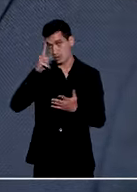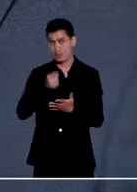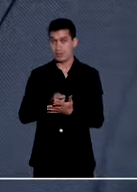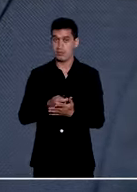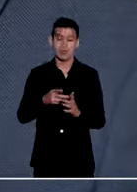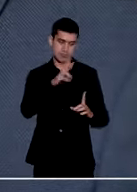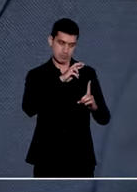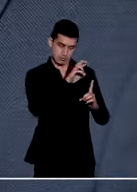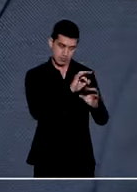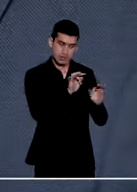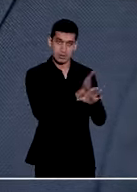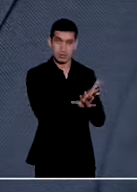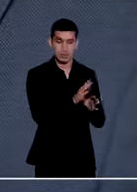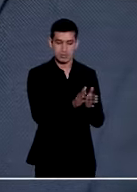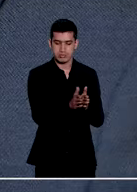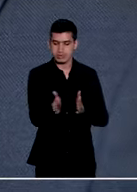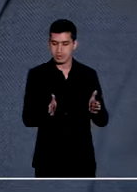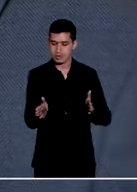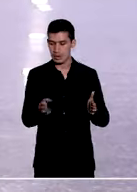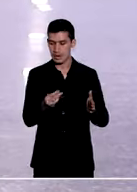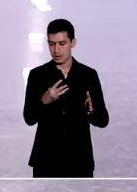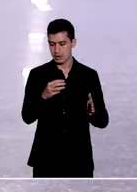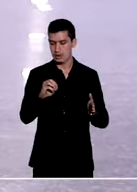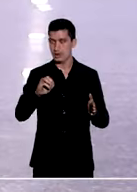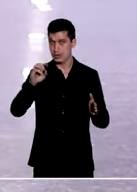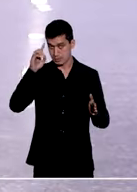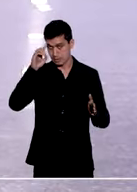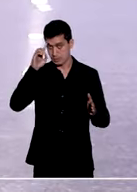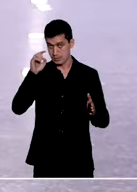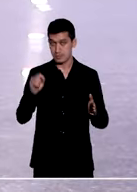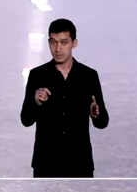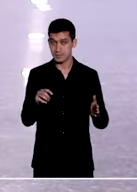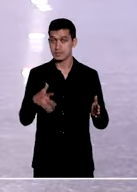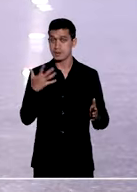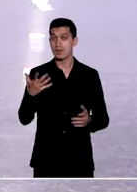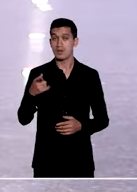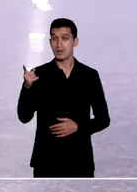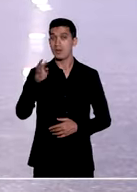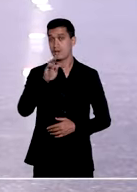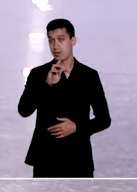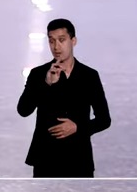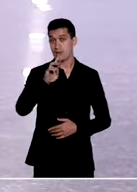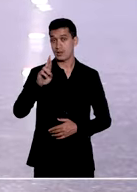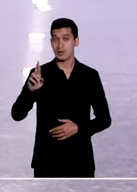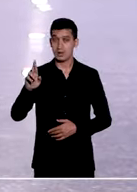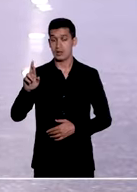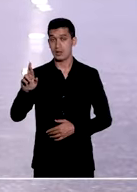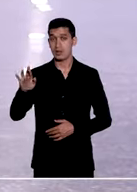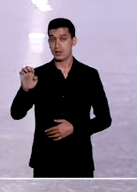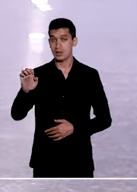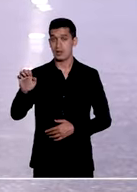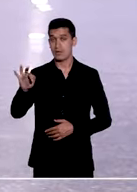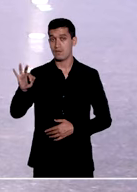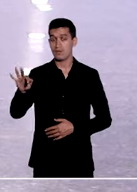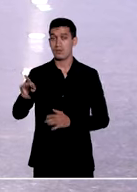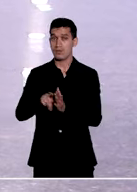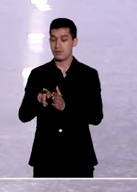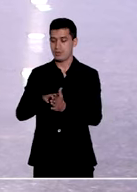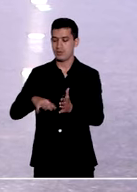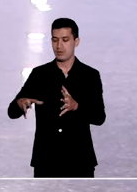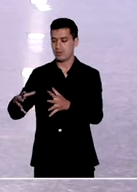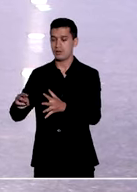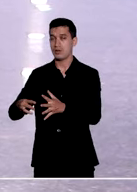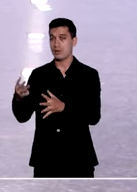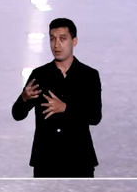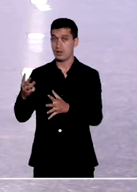concluido no prazo de 30 dias o Tribunal Regional Federal da Terceira Região informou ao STJ que remeteu os